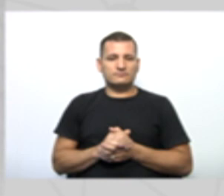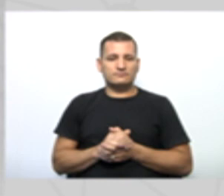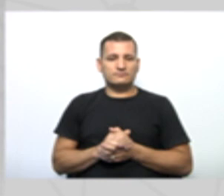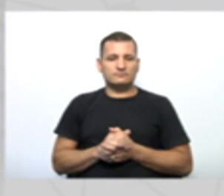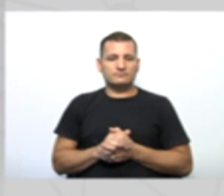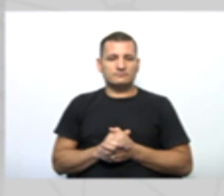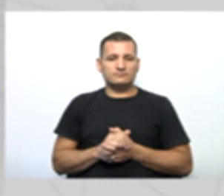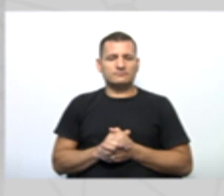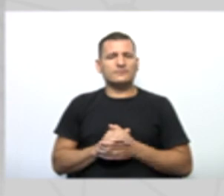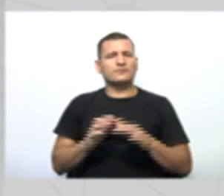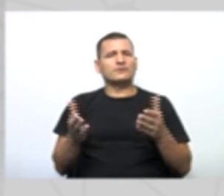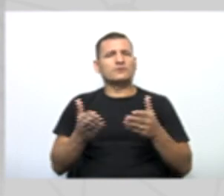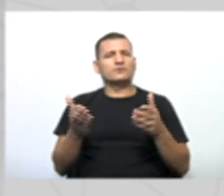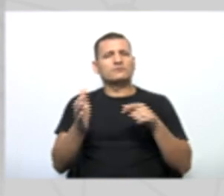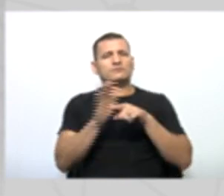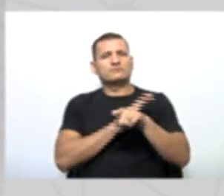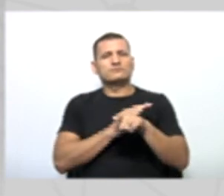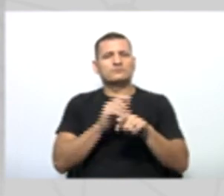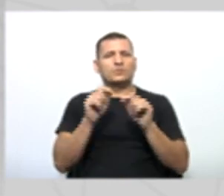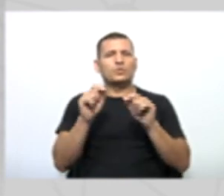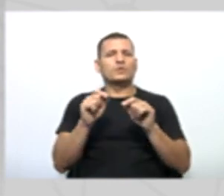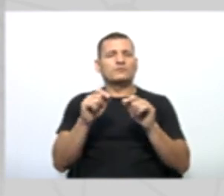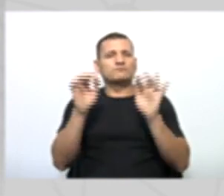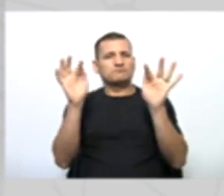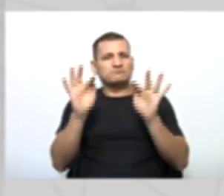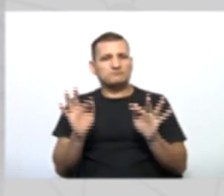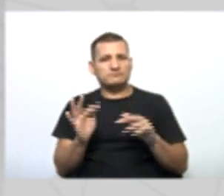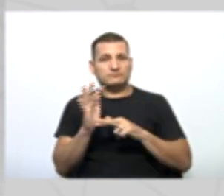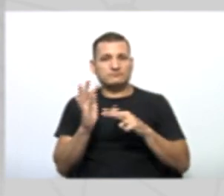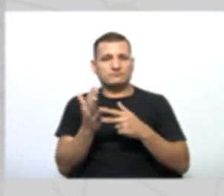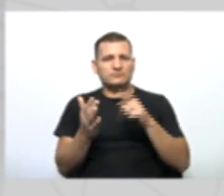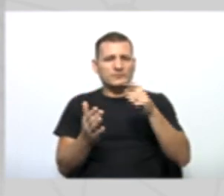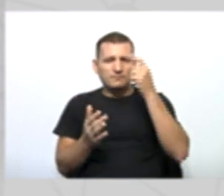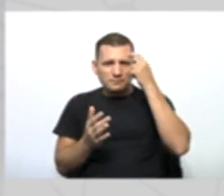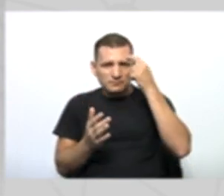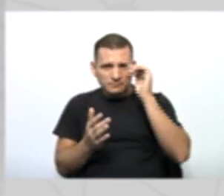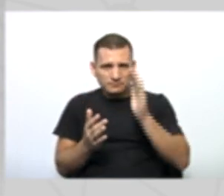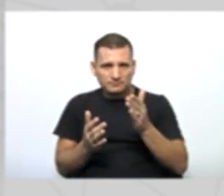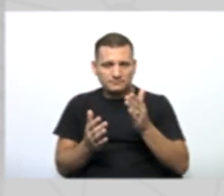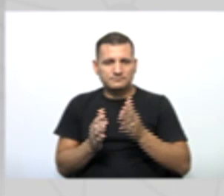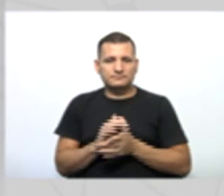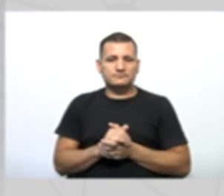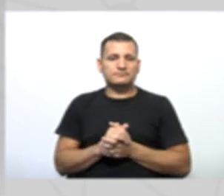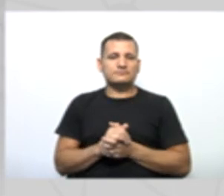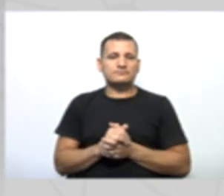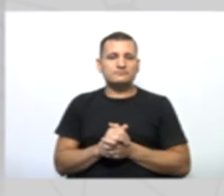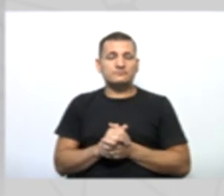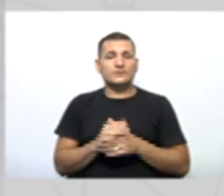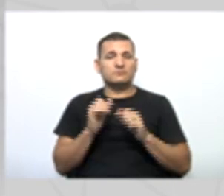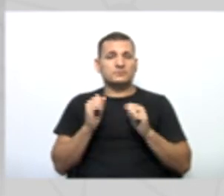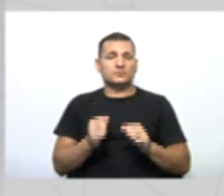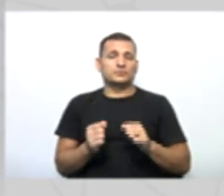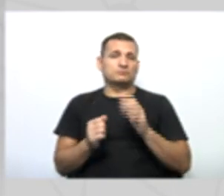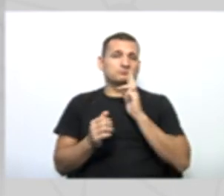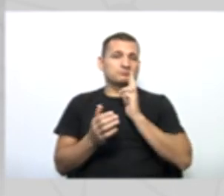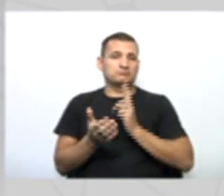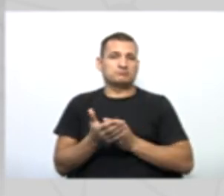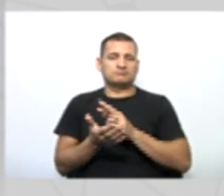pergunta. O que seria a felicidade? Vocês já pararam para pensar nisso? A gente pode ter muitas respostas,